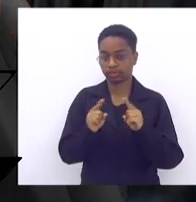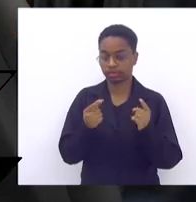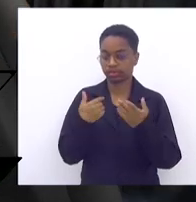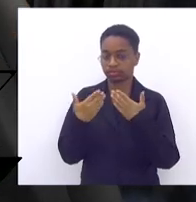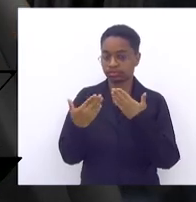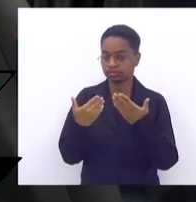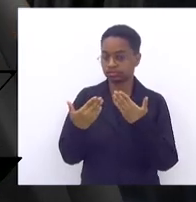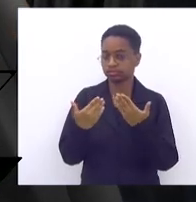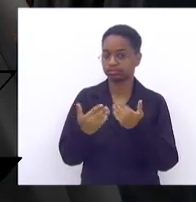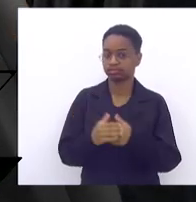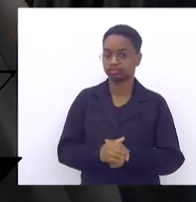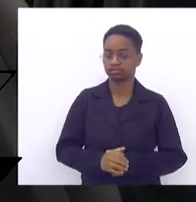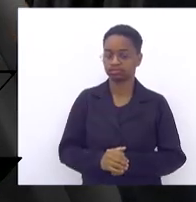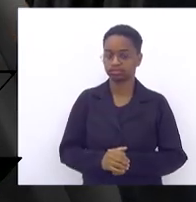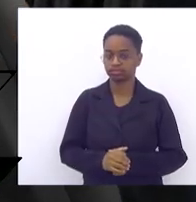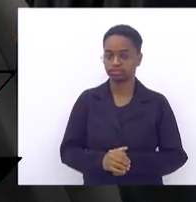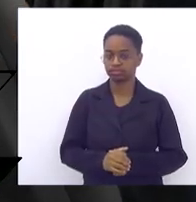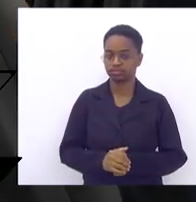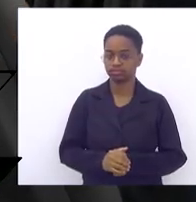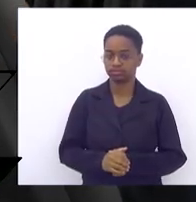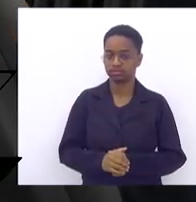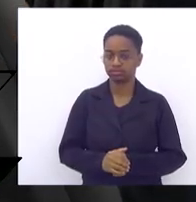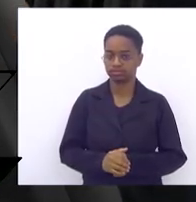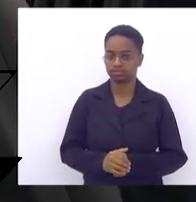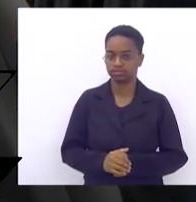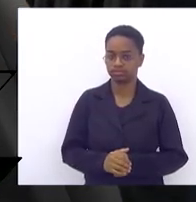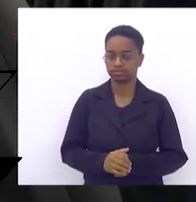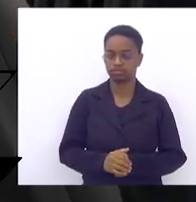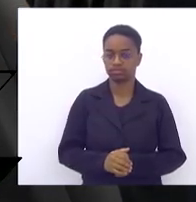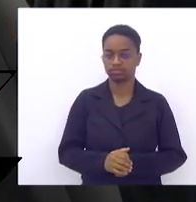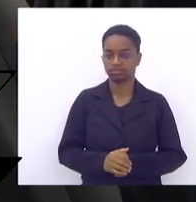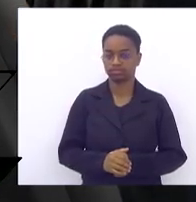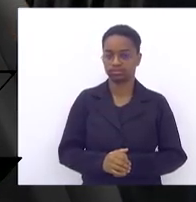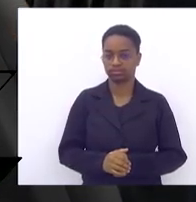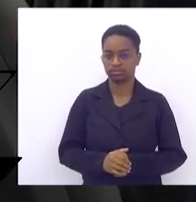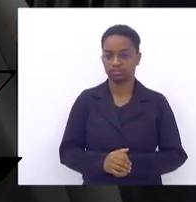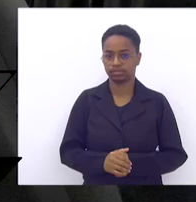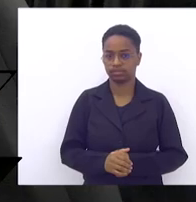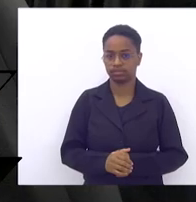conversa, eu mostrei claramente a ele